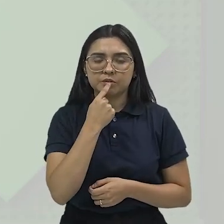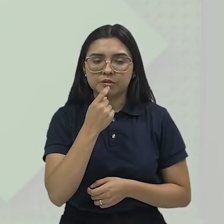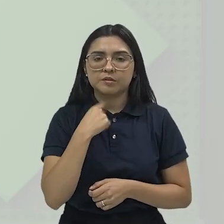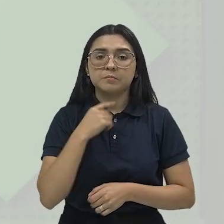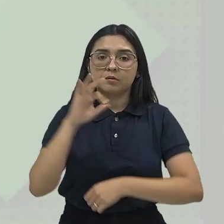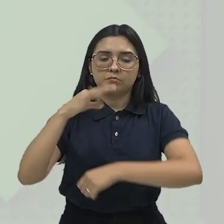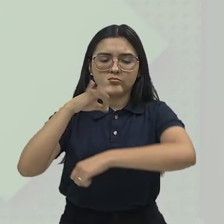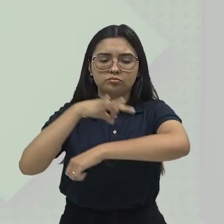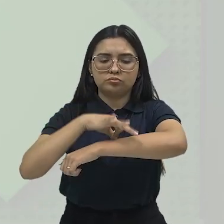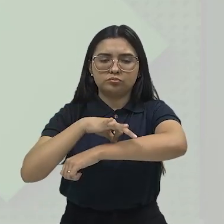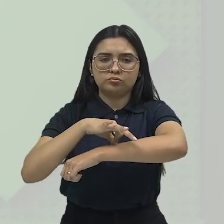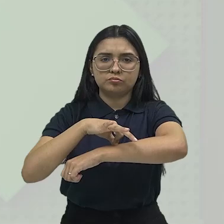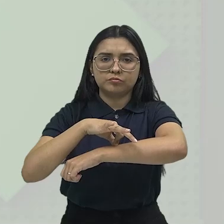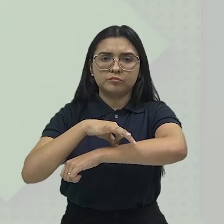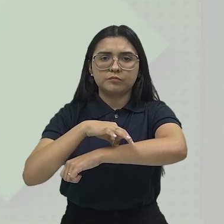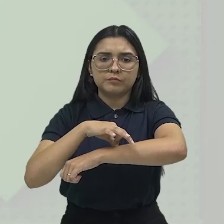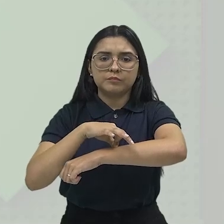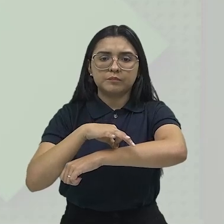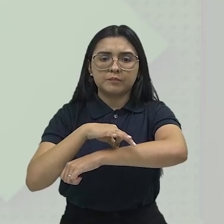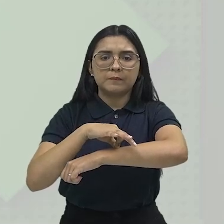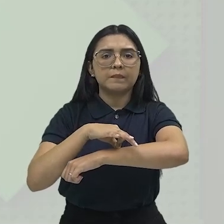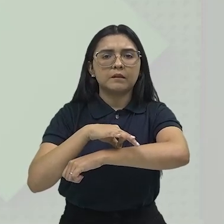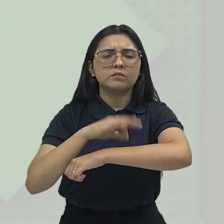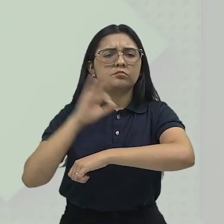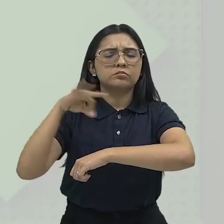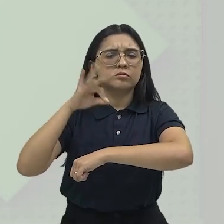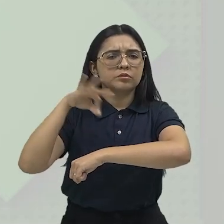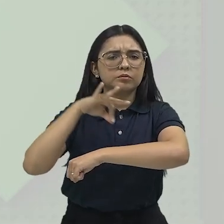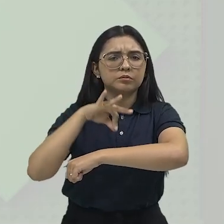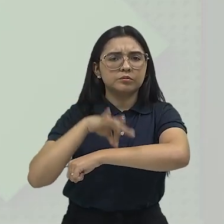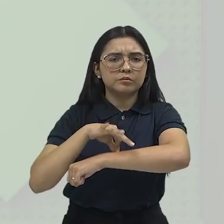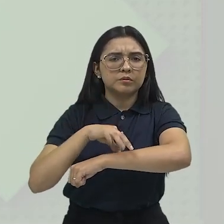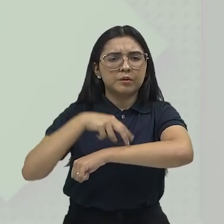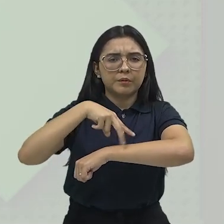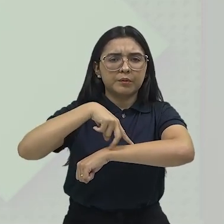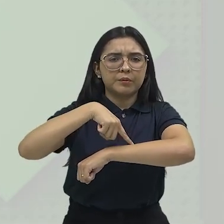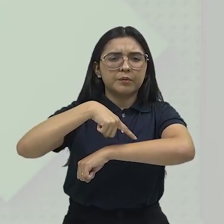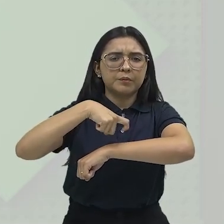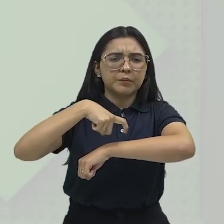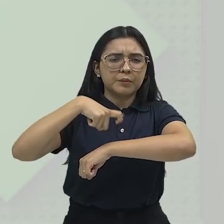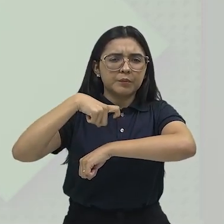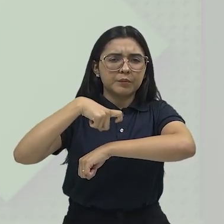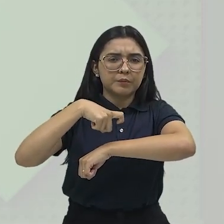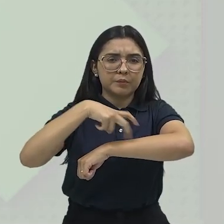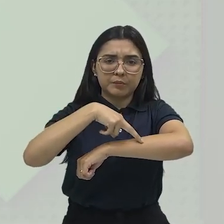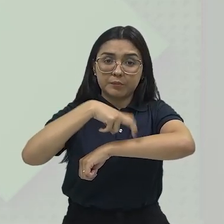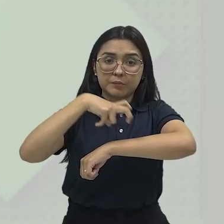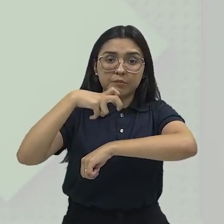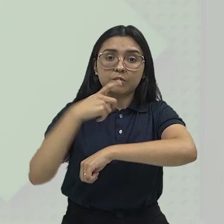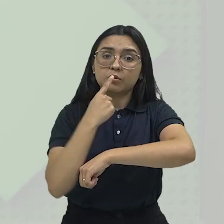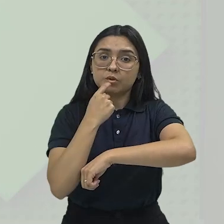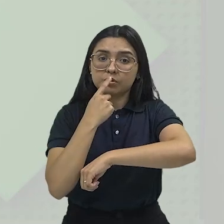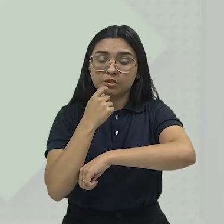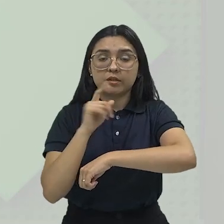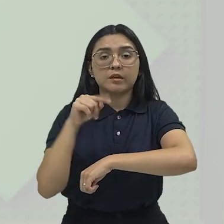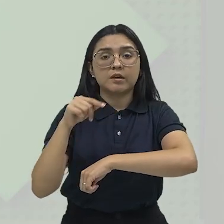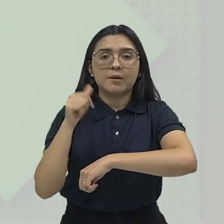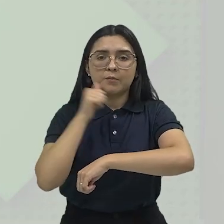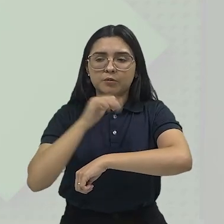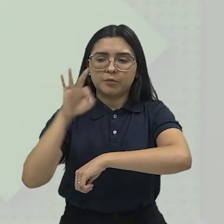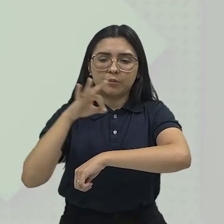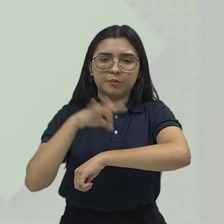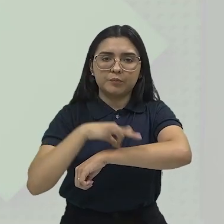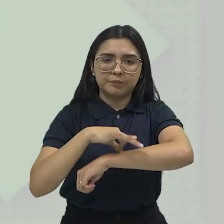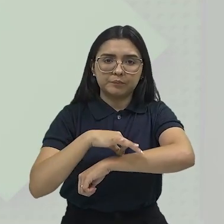mosquito. Quando esse mosquito ele se aproxima da nossa pele para sugar o sangue, né, e geralmente é a fêmea, que na